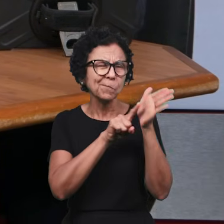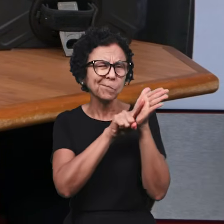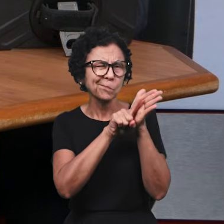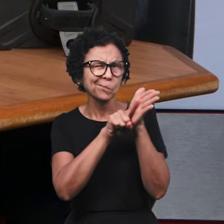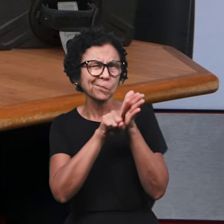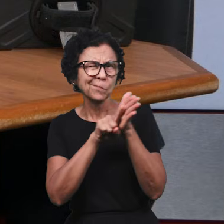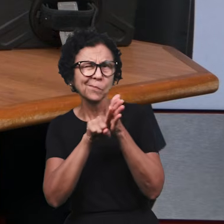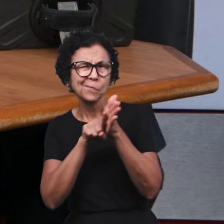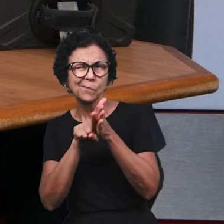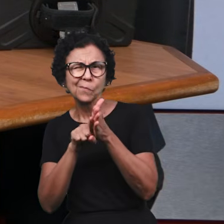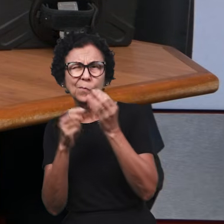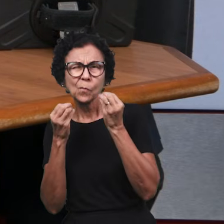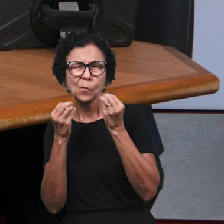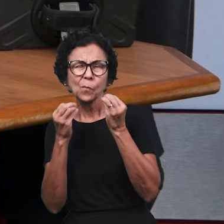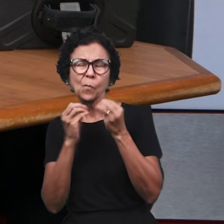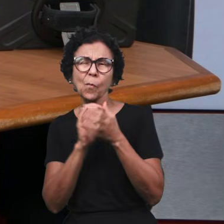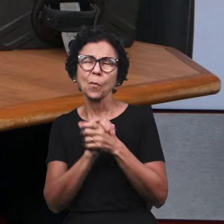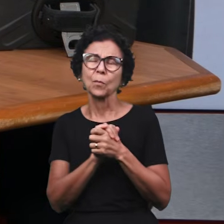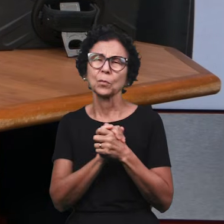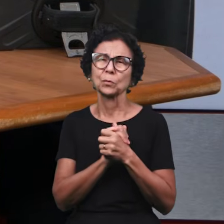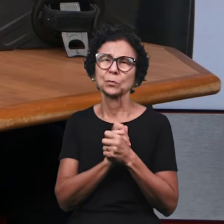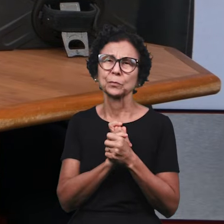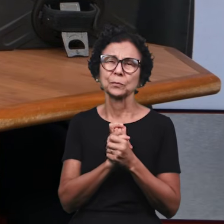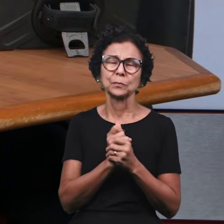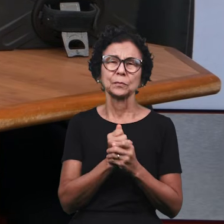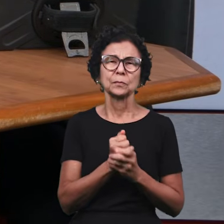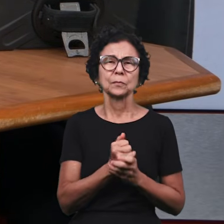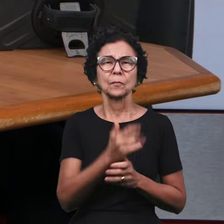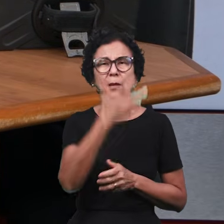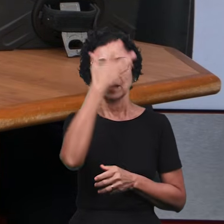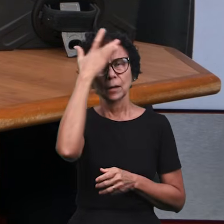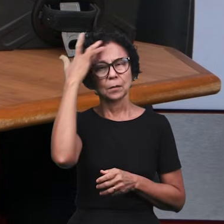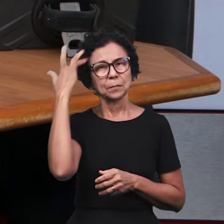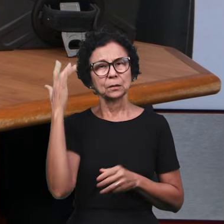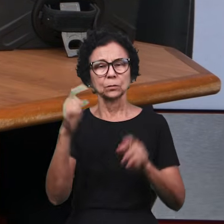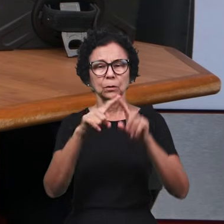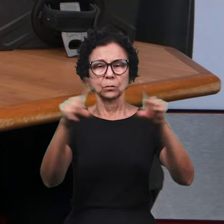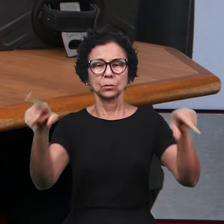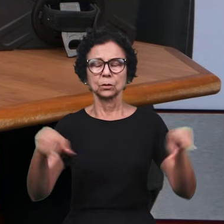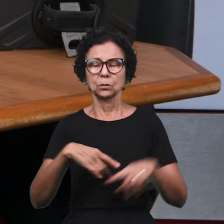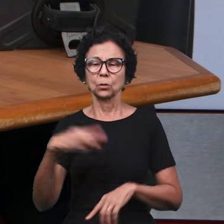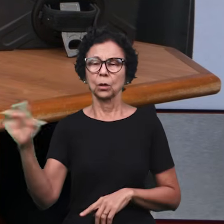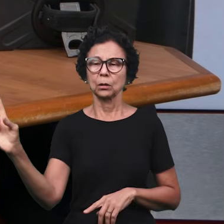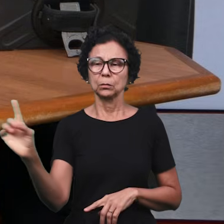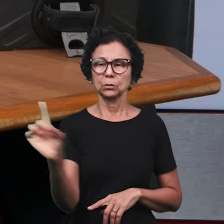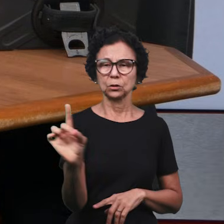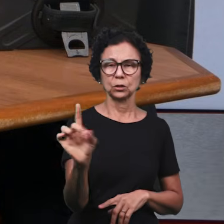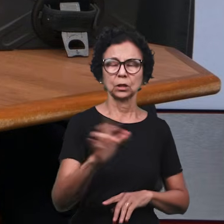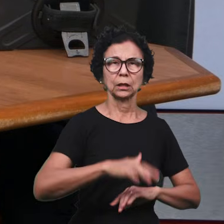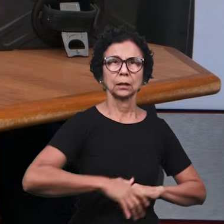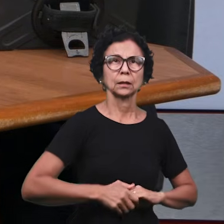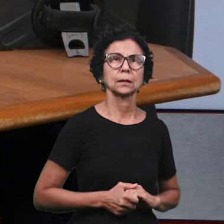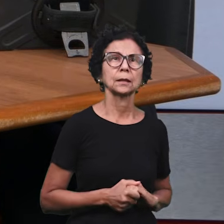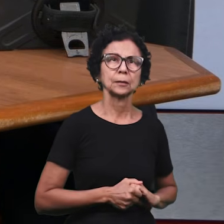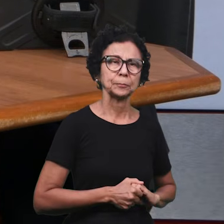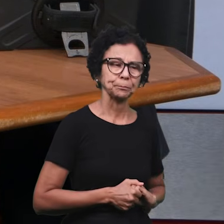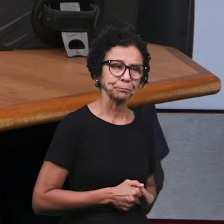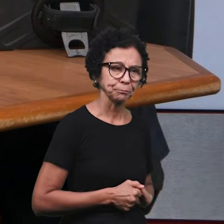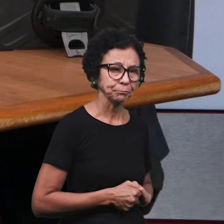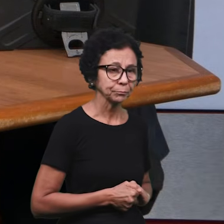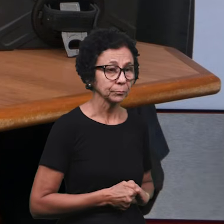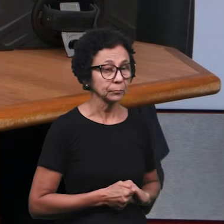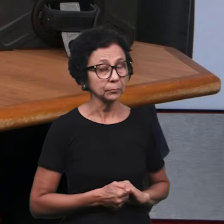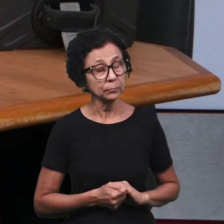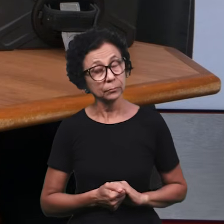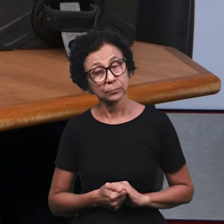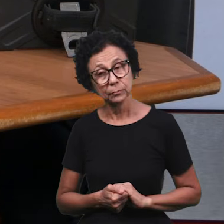Como é que a gente aborda esse paciente dentro do consultório? Bom, o profissional que atua na área da tricologia não vai ser muito diferente das